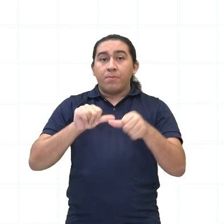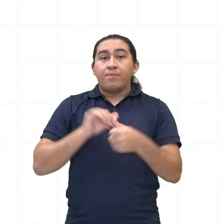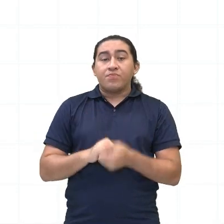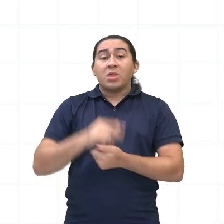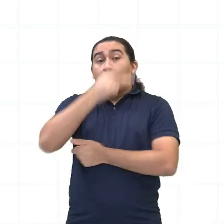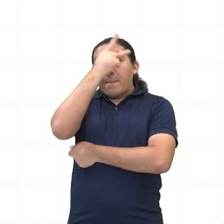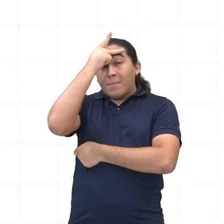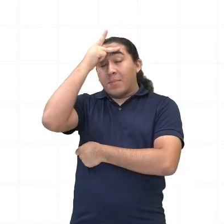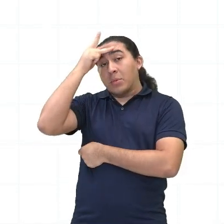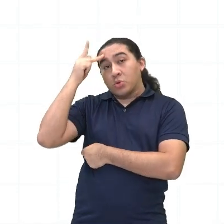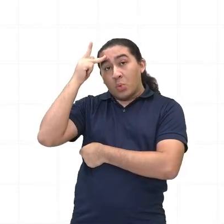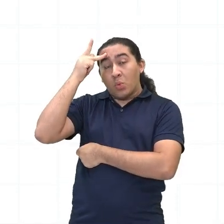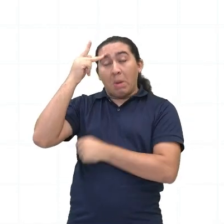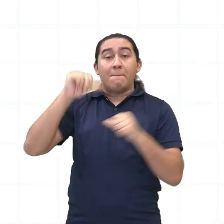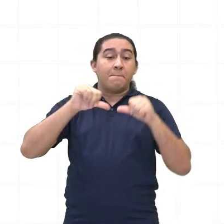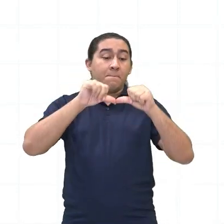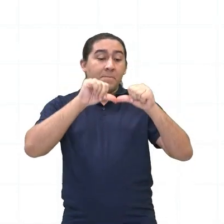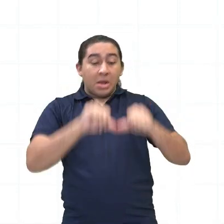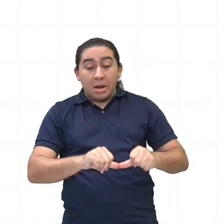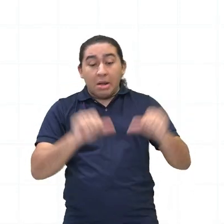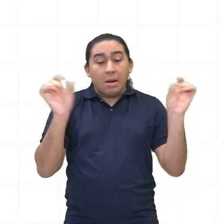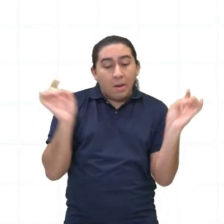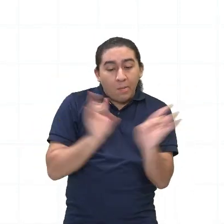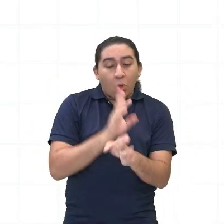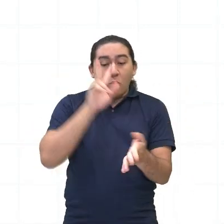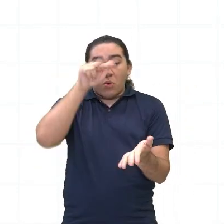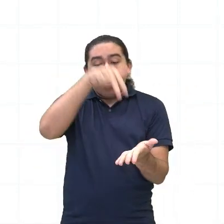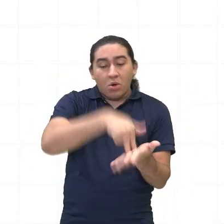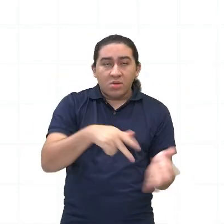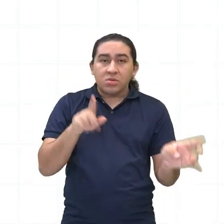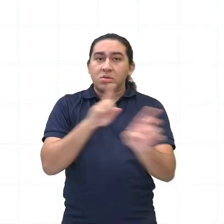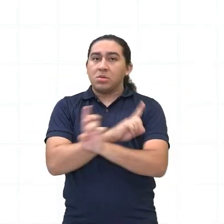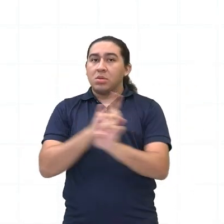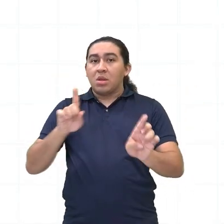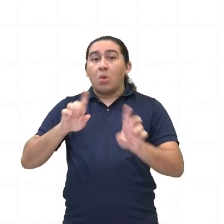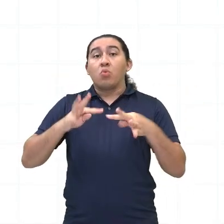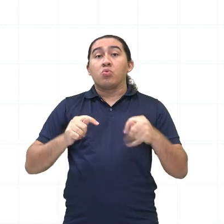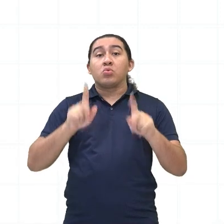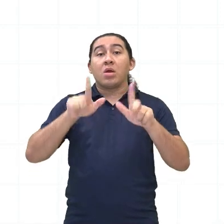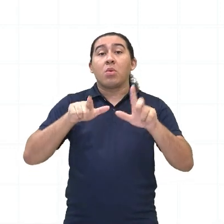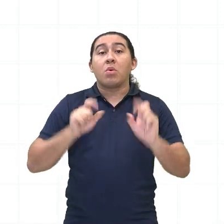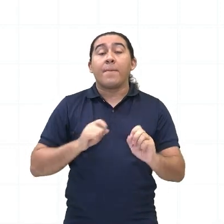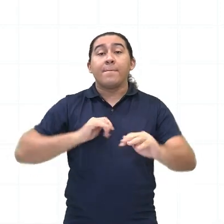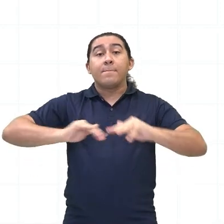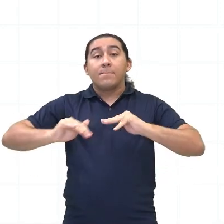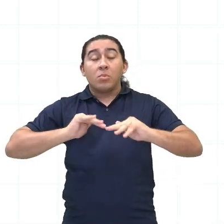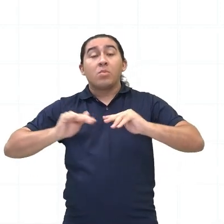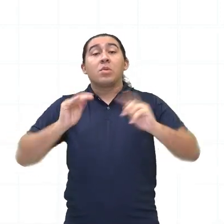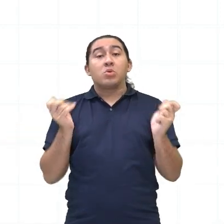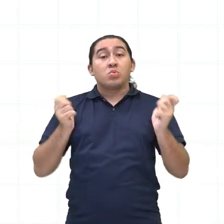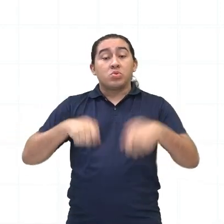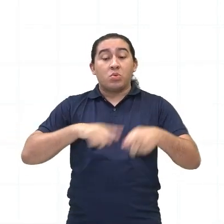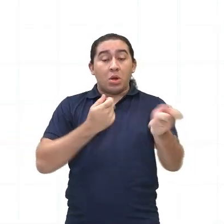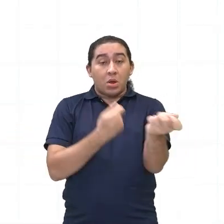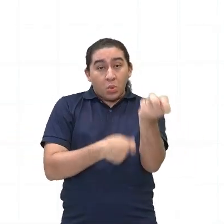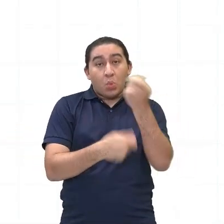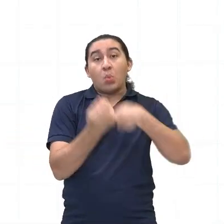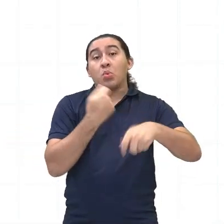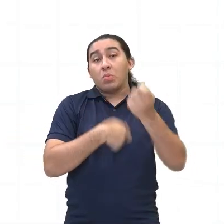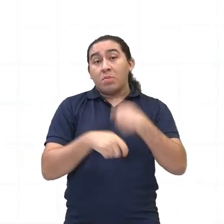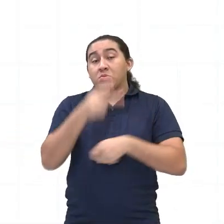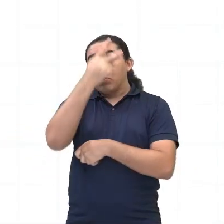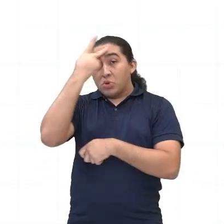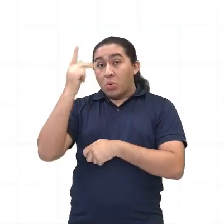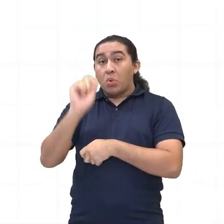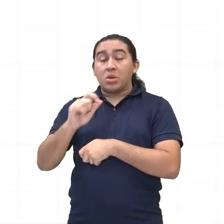não estão paradas em um determinado local. Isso tudo vem através do quê? Da parte econômica, onde as pessoas